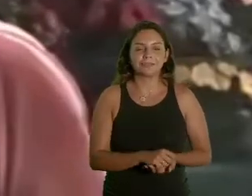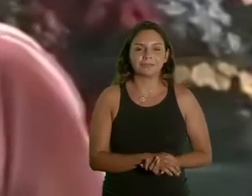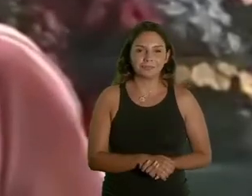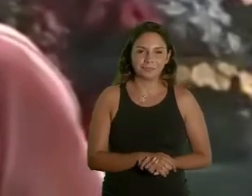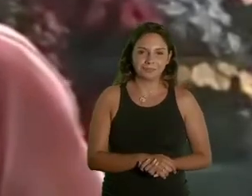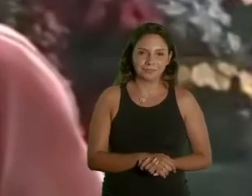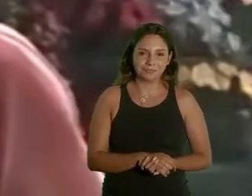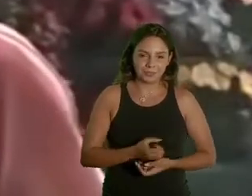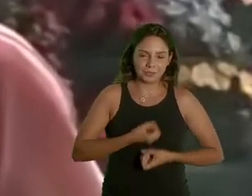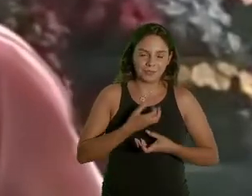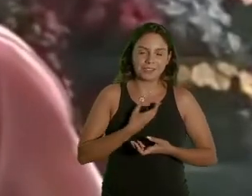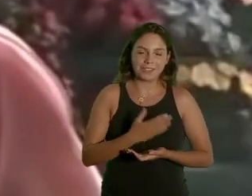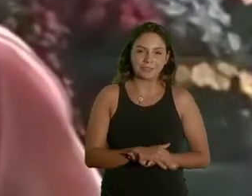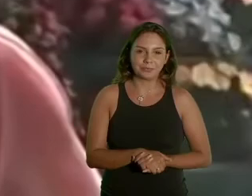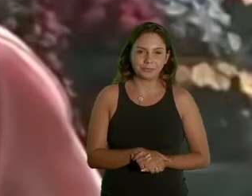poesia.